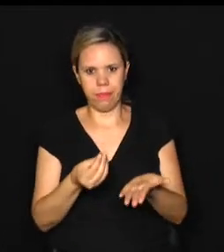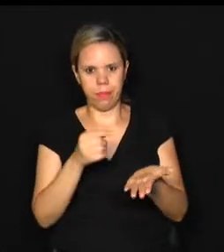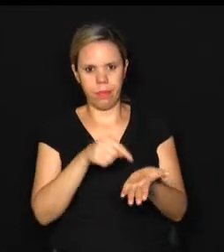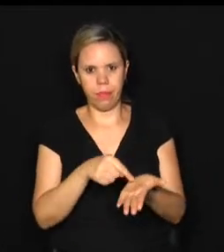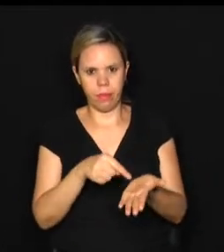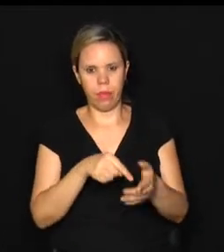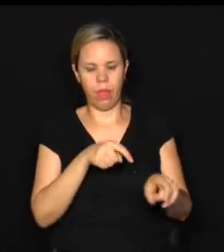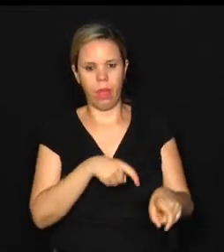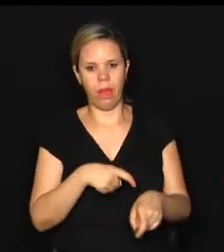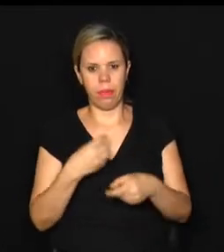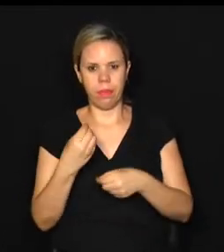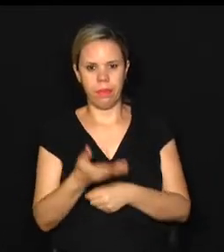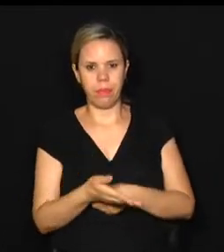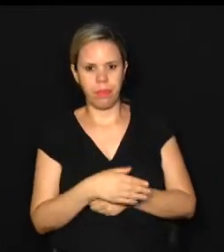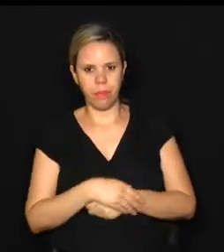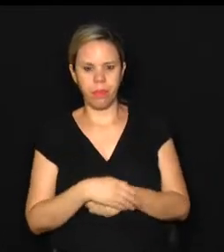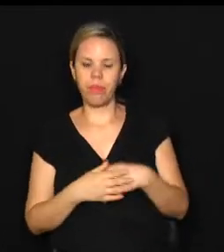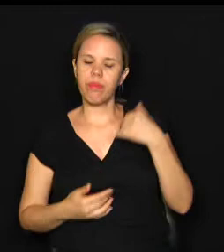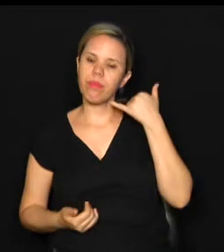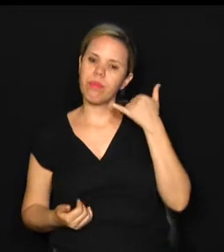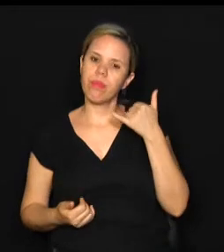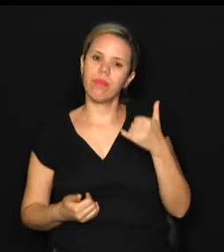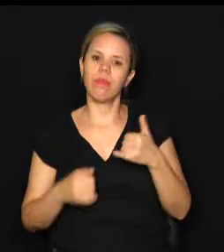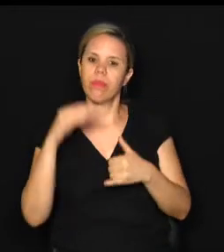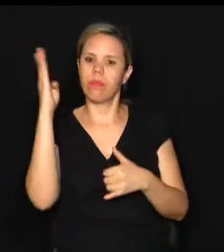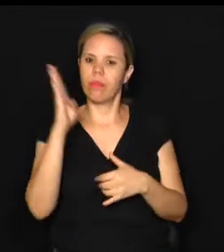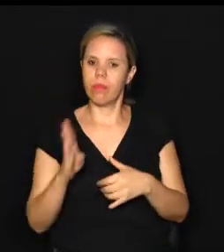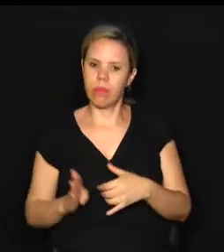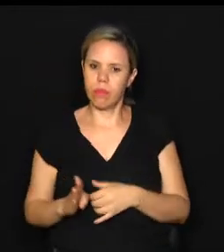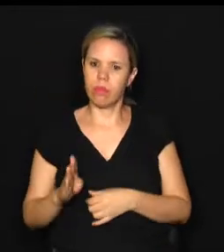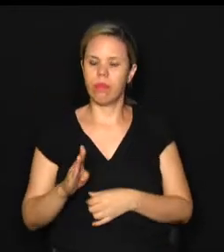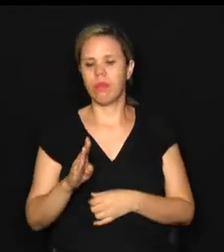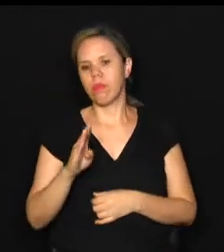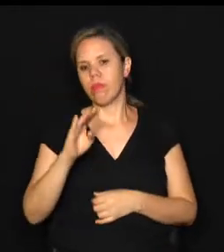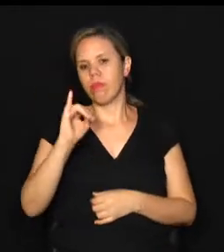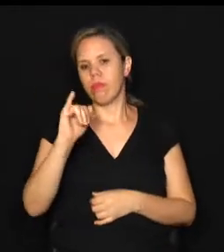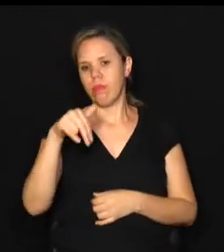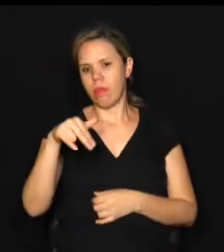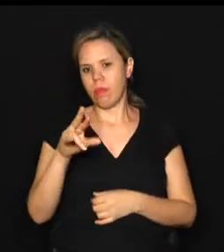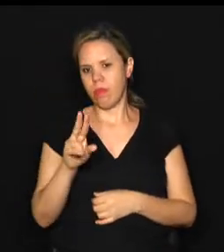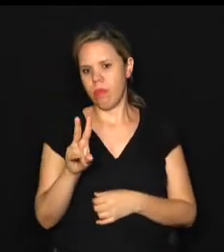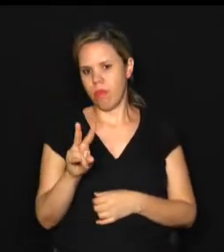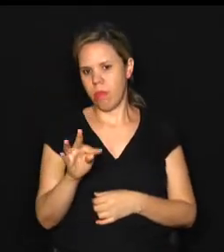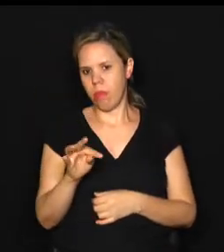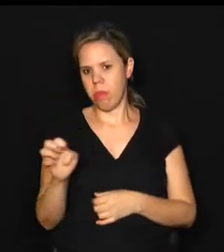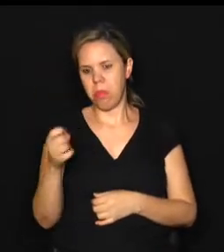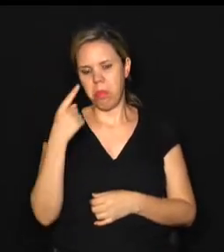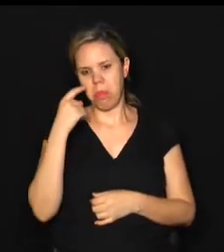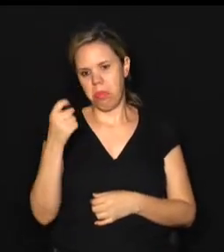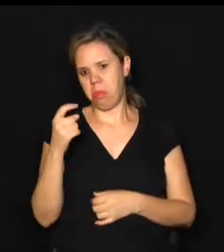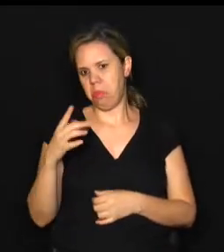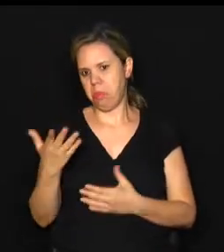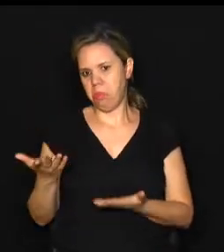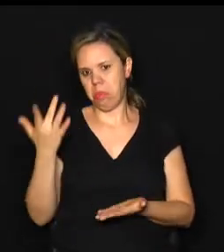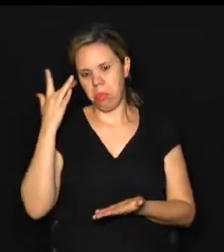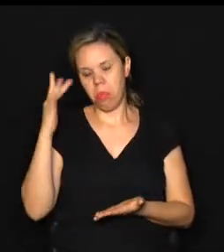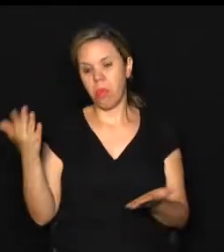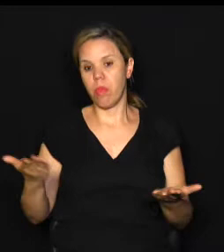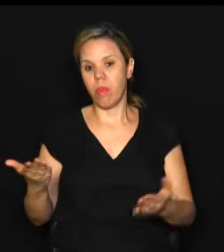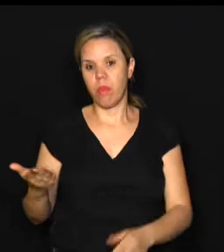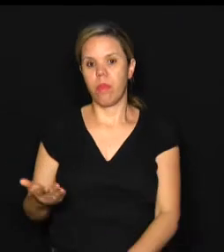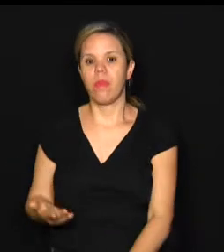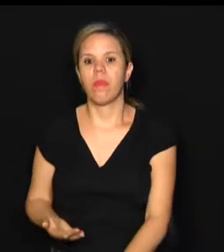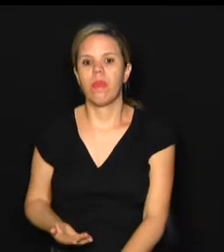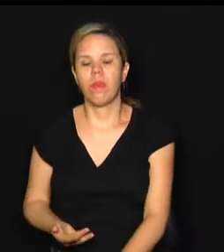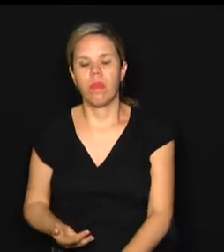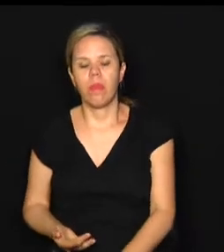Fazenda e é ligado a Brasil Invest. Não sei qual o interesse que tem nisso tudo. E hoje,